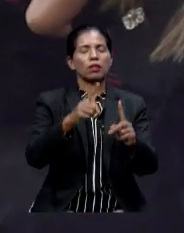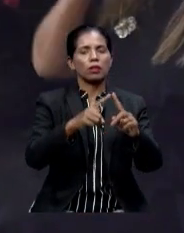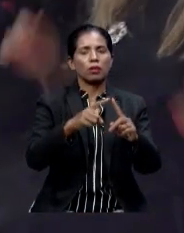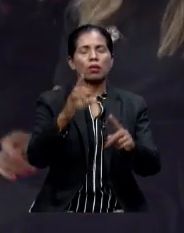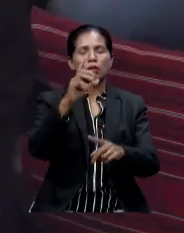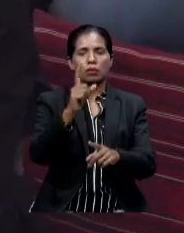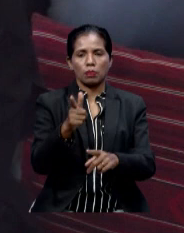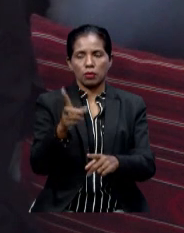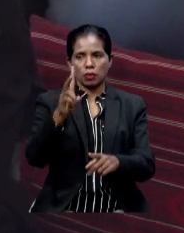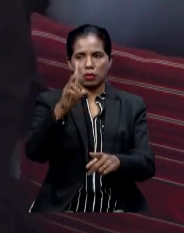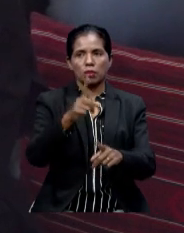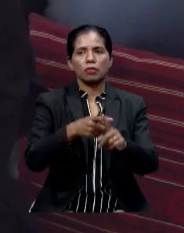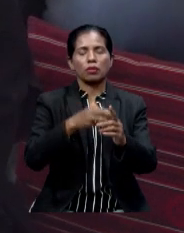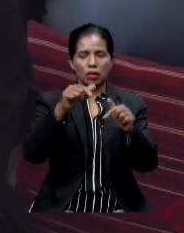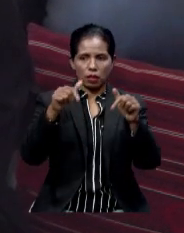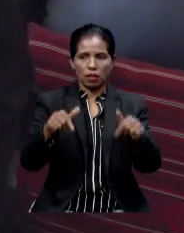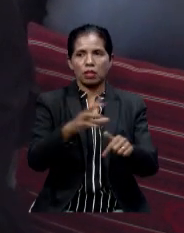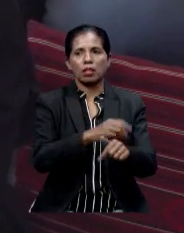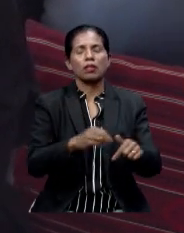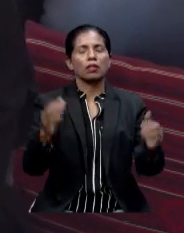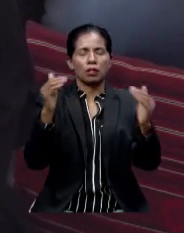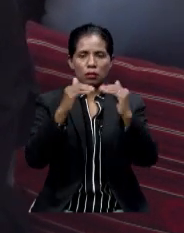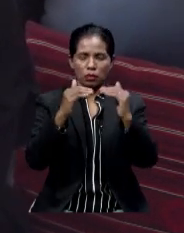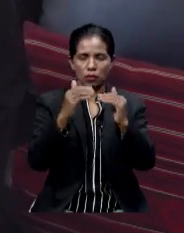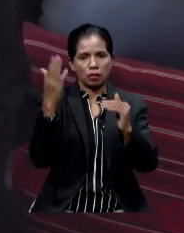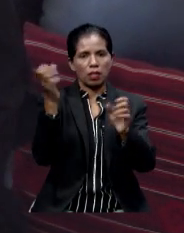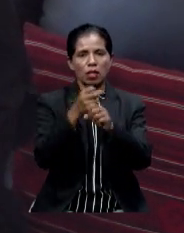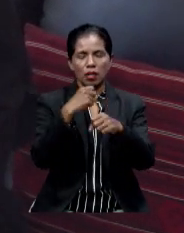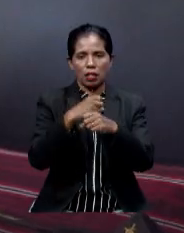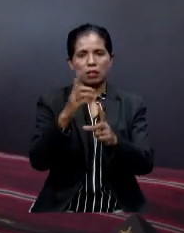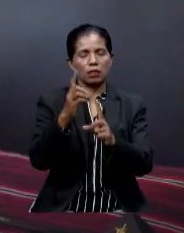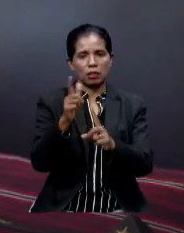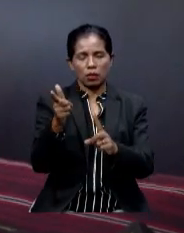Ronulu Resin Rua, Fulangne, no Cimeira Refere, se realiza e a Loron